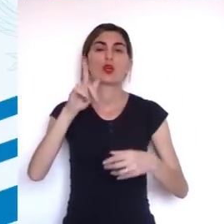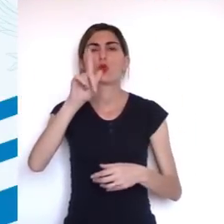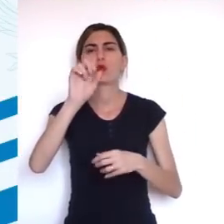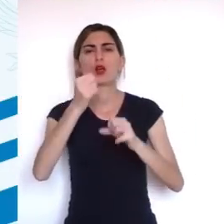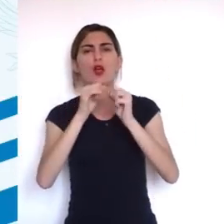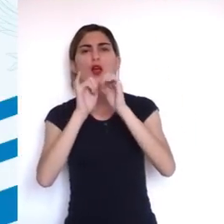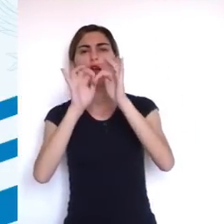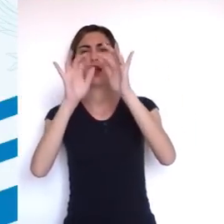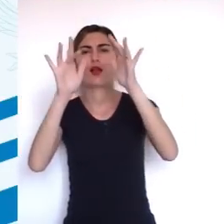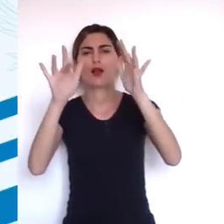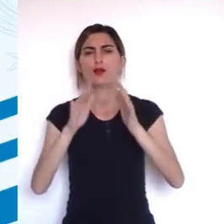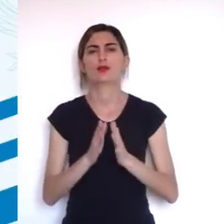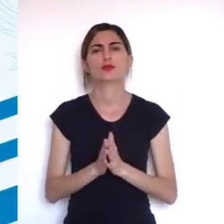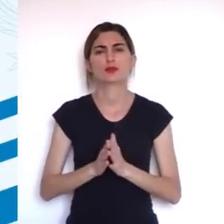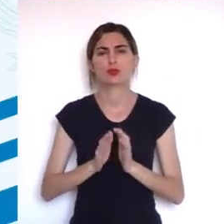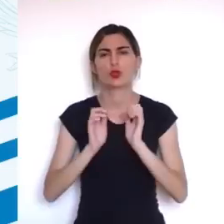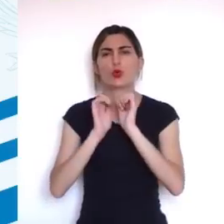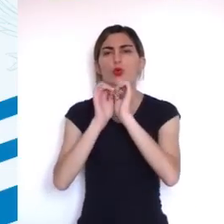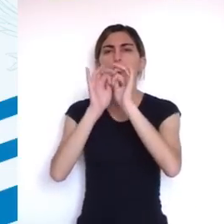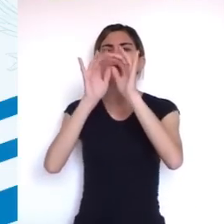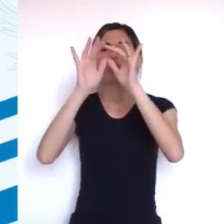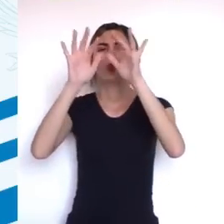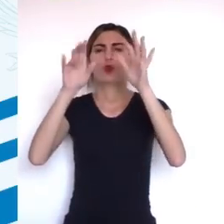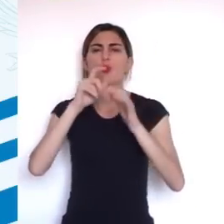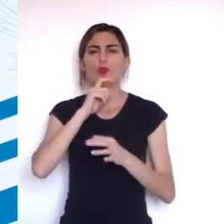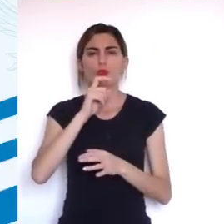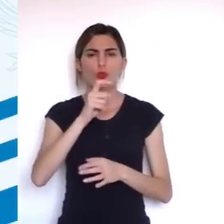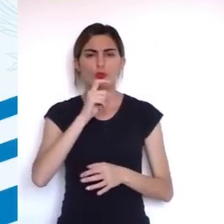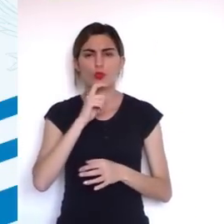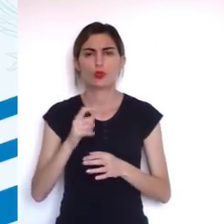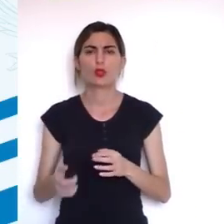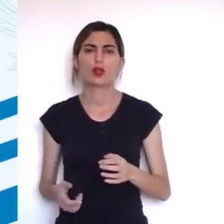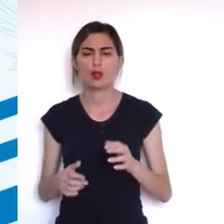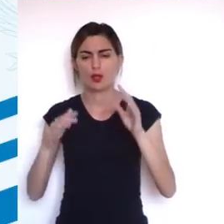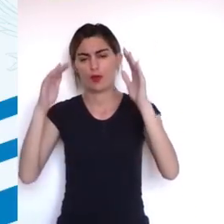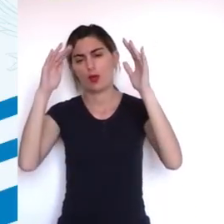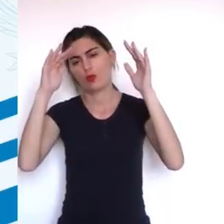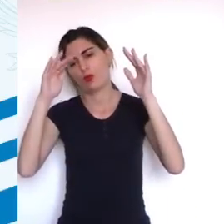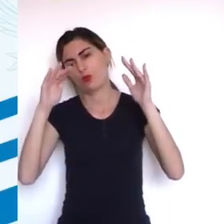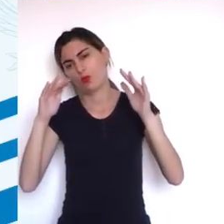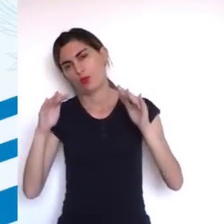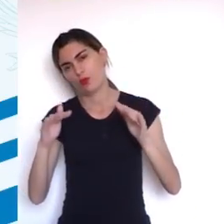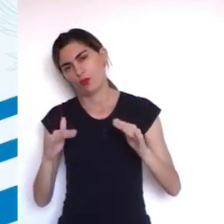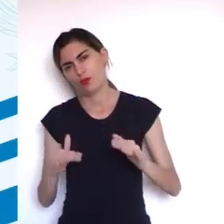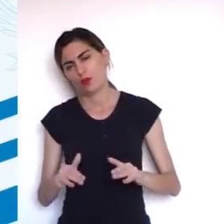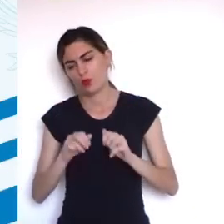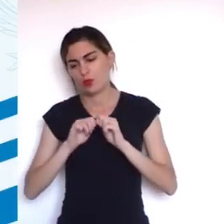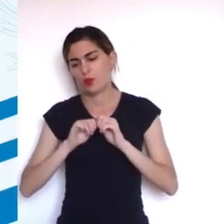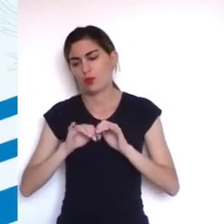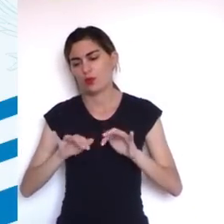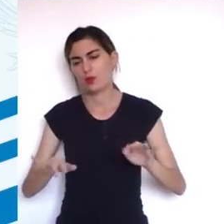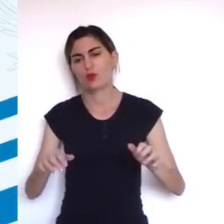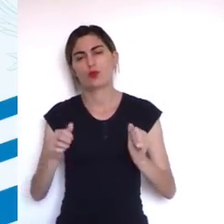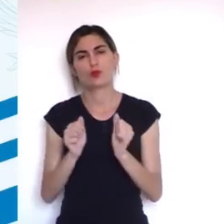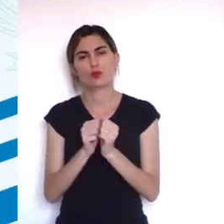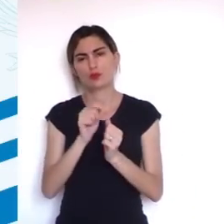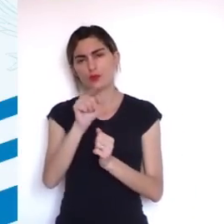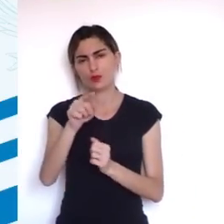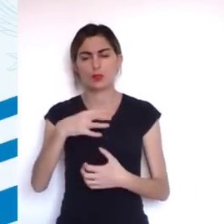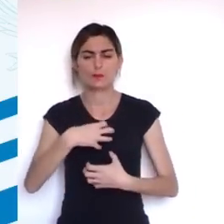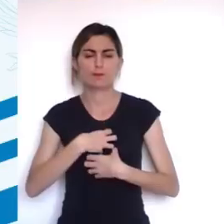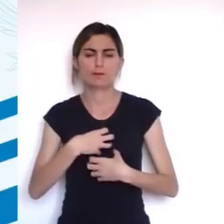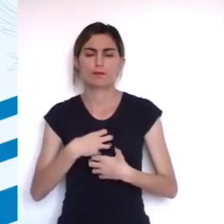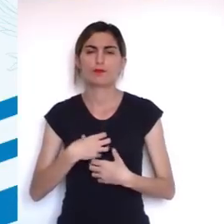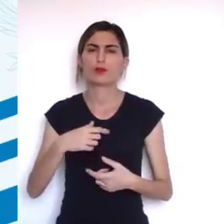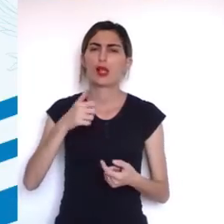Aquele gás que está ali saindo, resfriado, ele vai ter a tendência de descer até chegar pertinho de você.